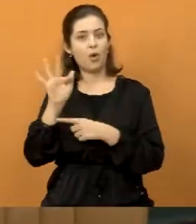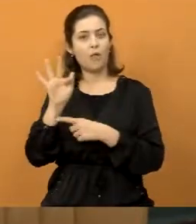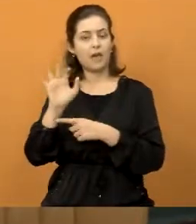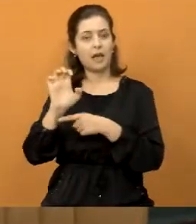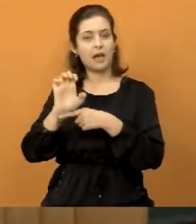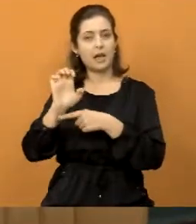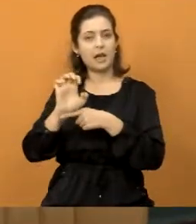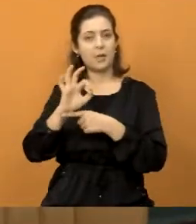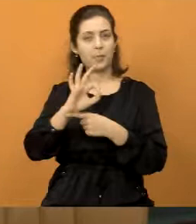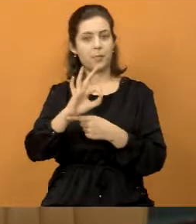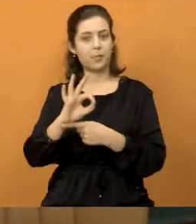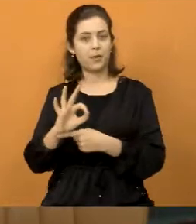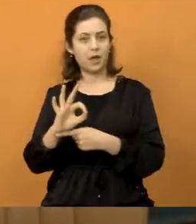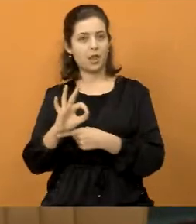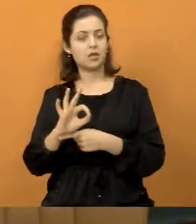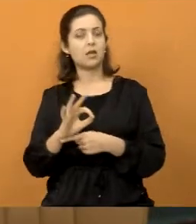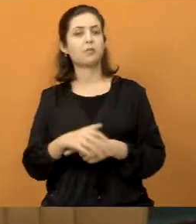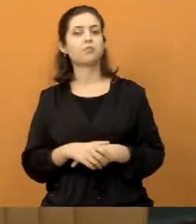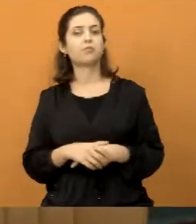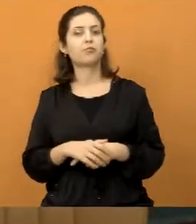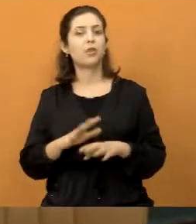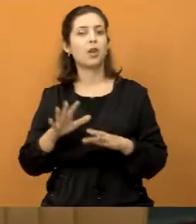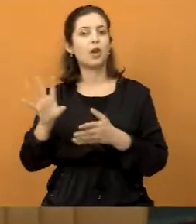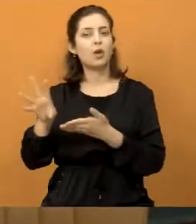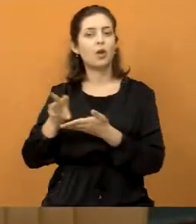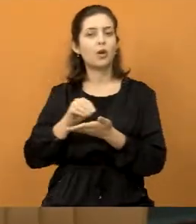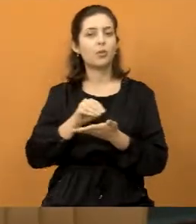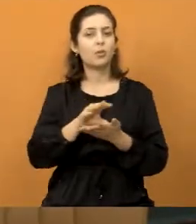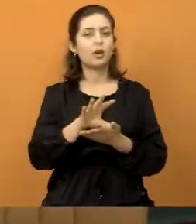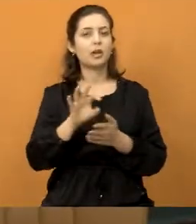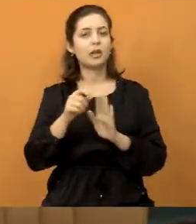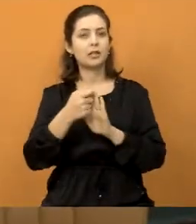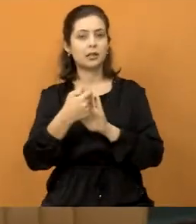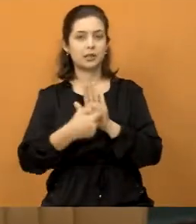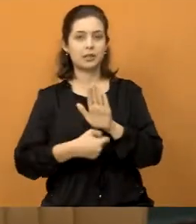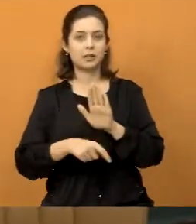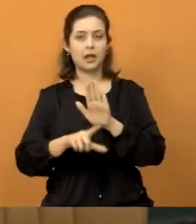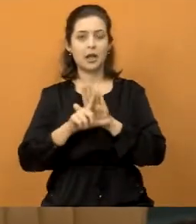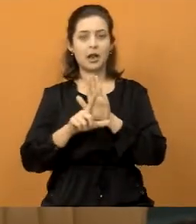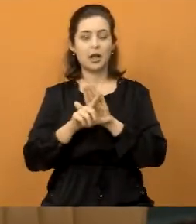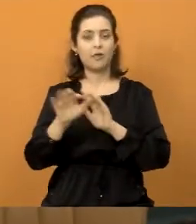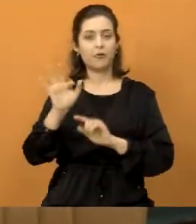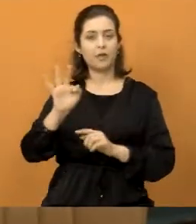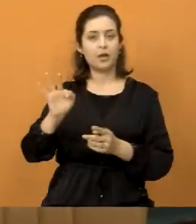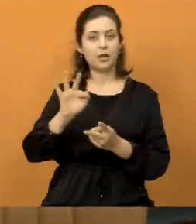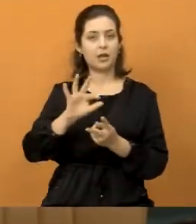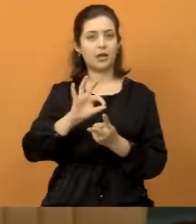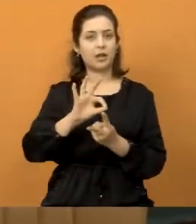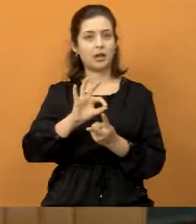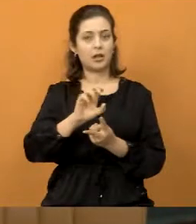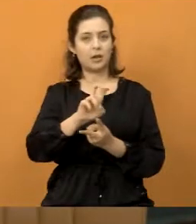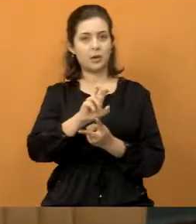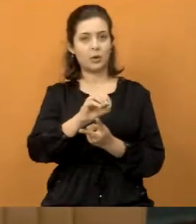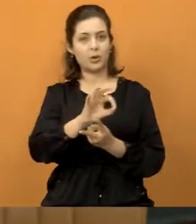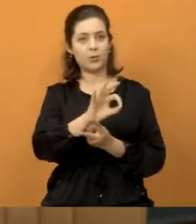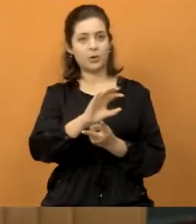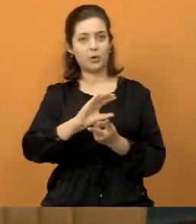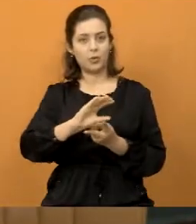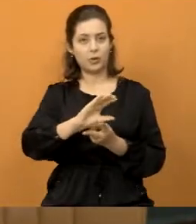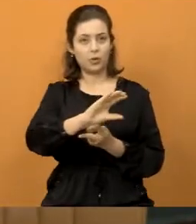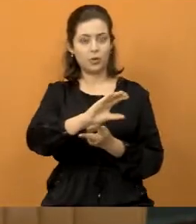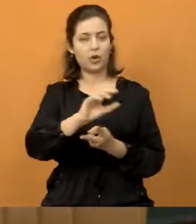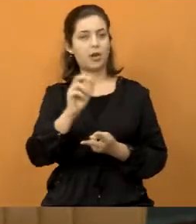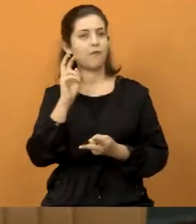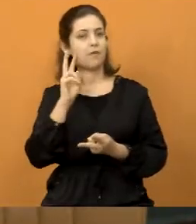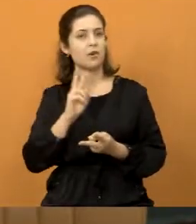a gente praticamente reproduziu o texto da lei federal então 50% de toda verba que o